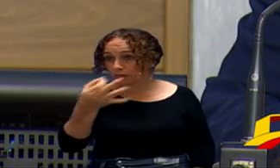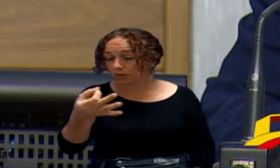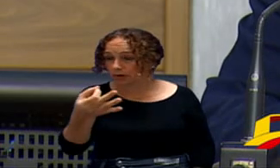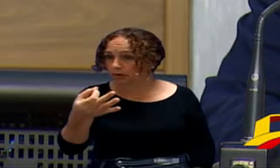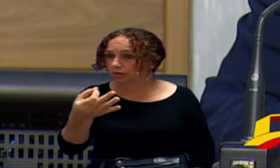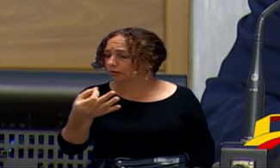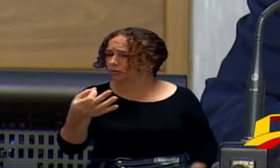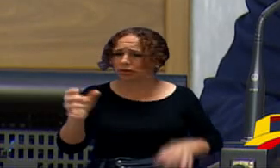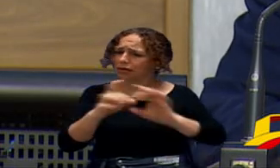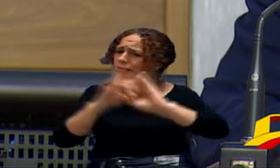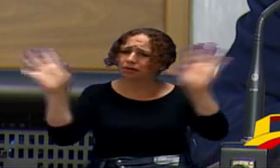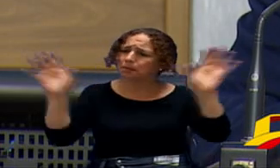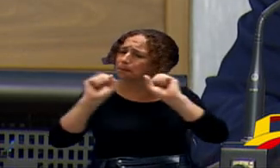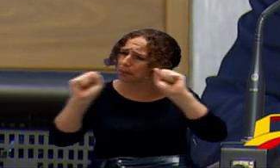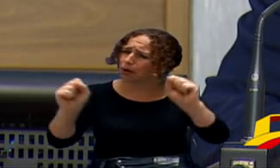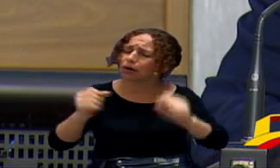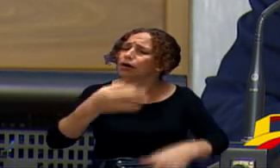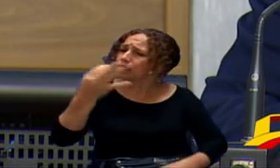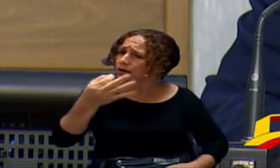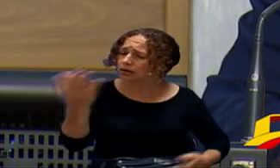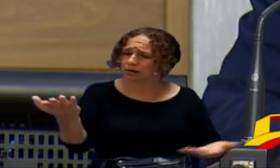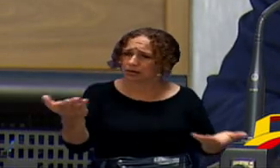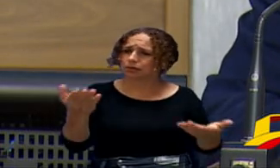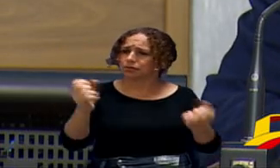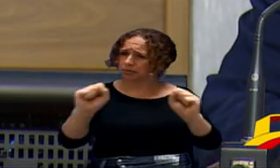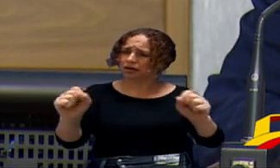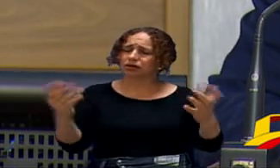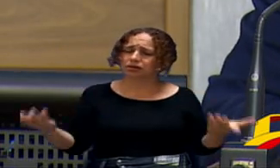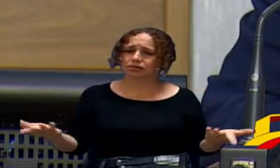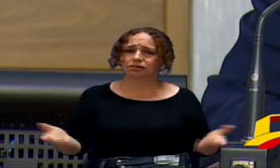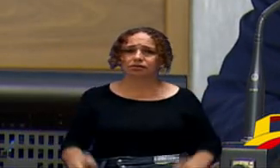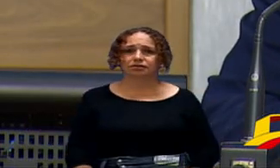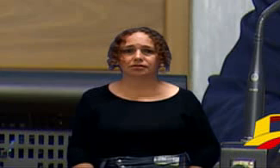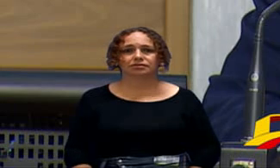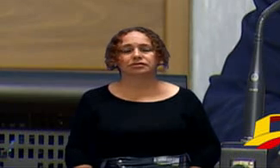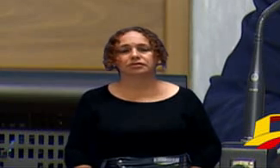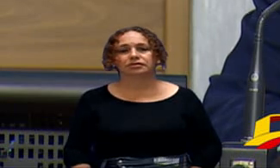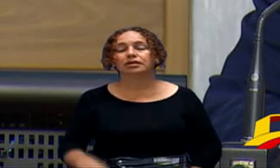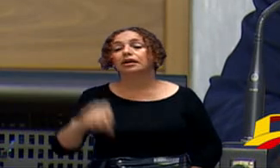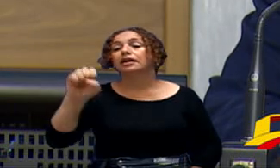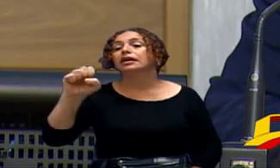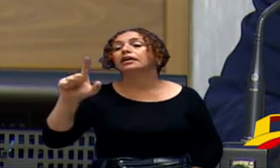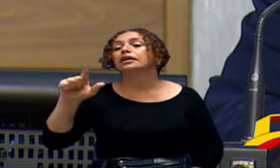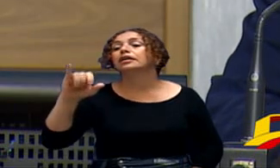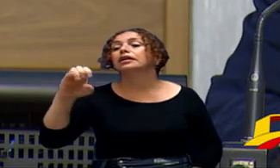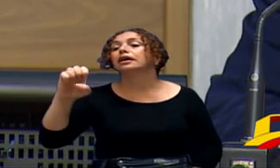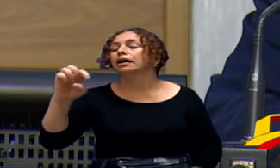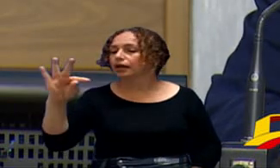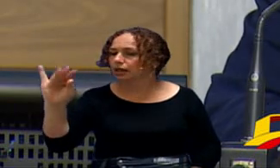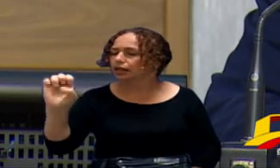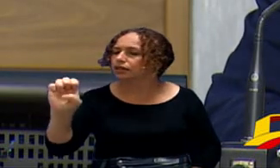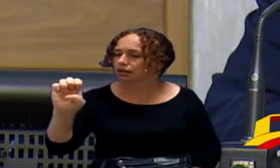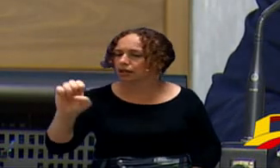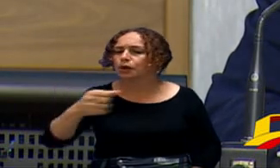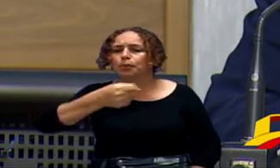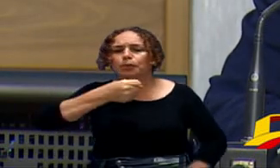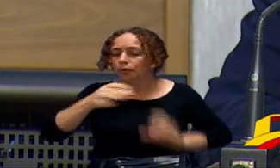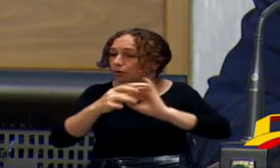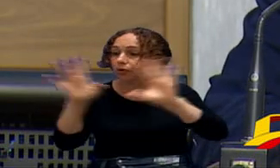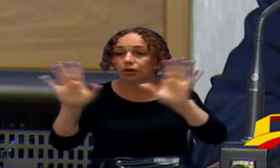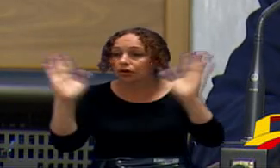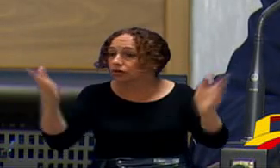fale. Fale, depois ele fala. Fale, dona Eliette. A senhora quer falar ou não? Está aberto o microfone. Pode